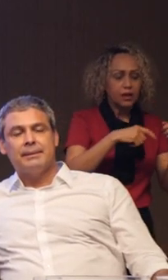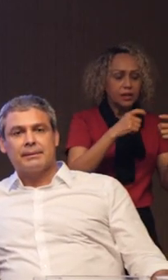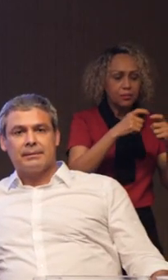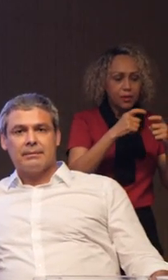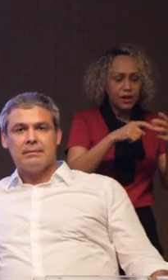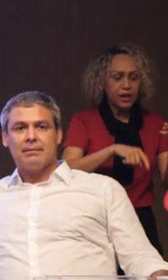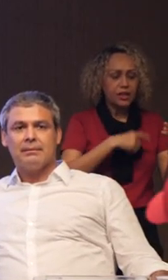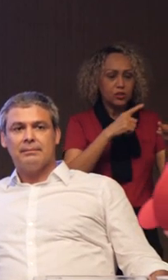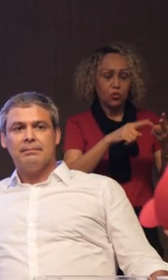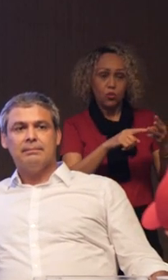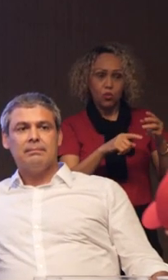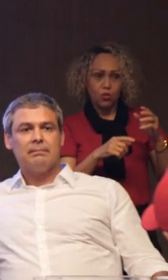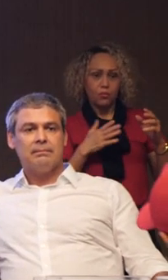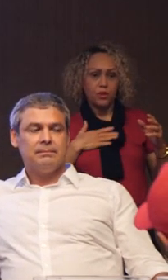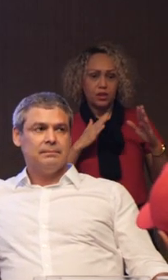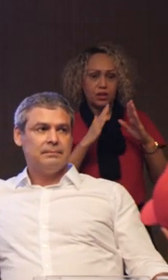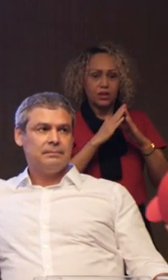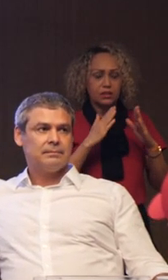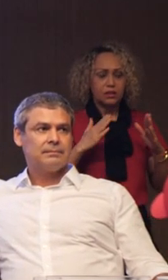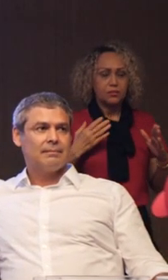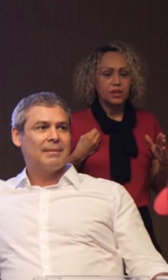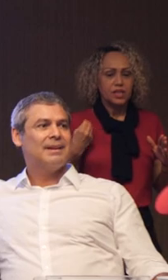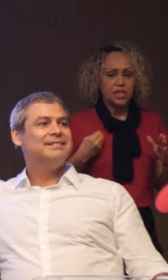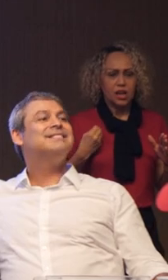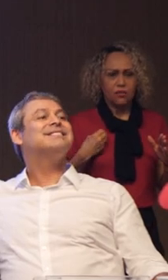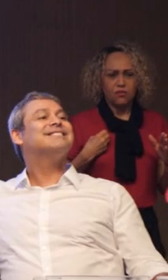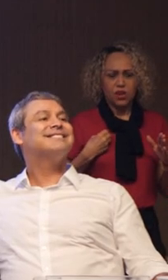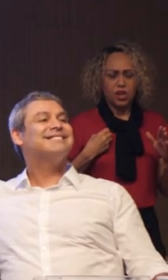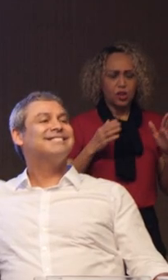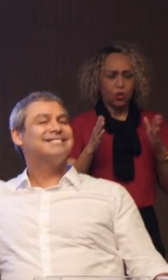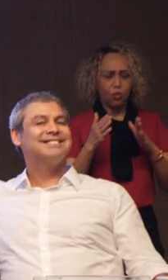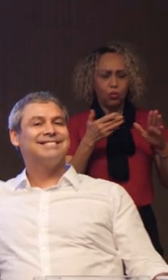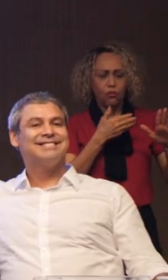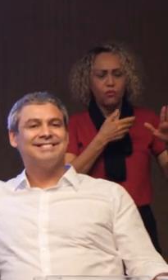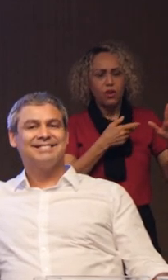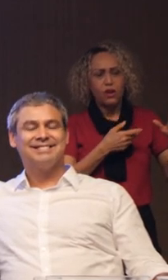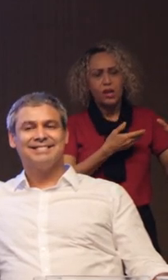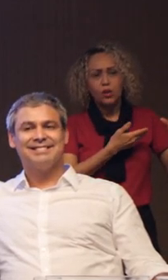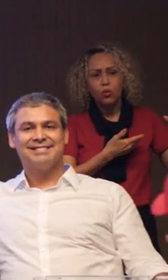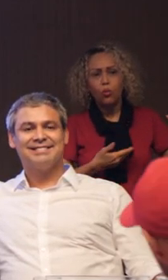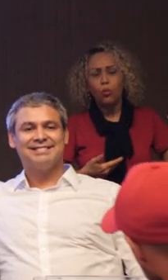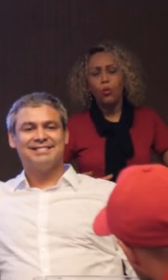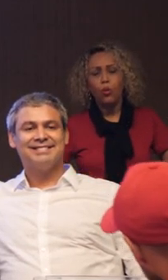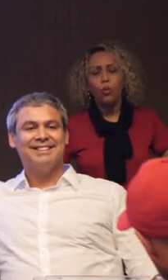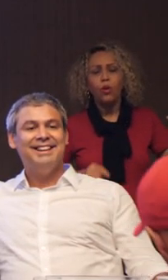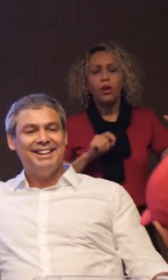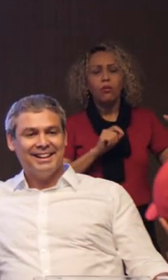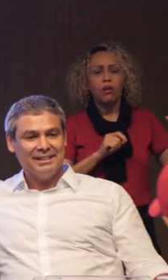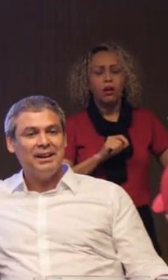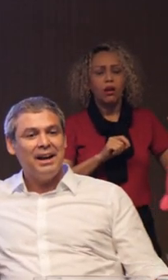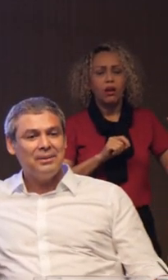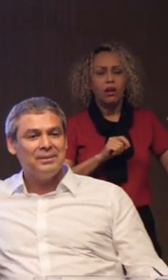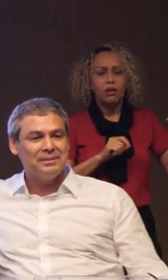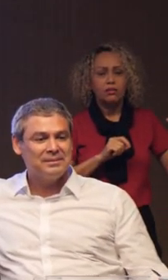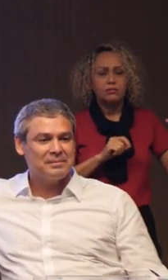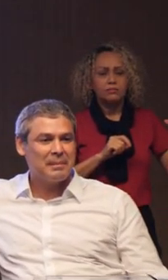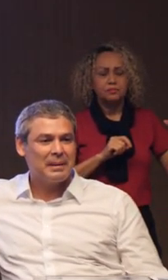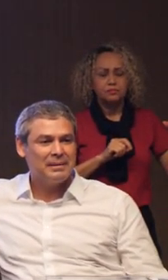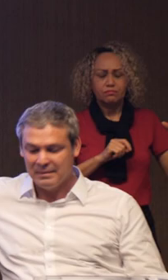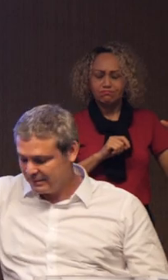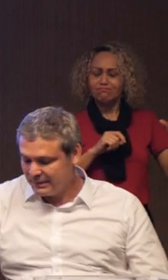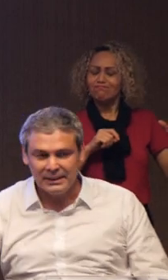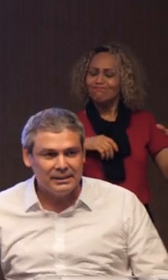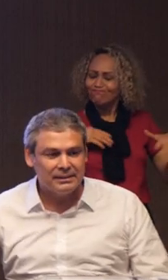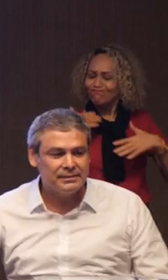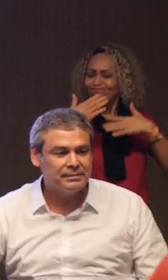muito grande, né, um carro-chefe da campanha do Lula, do governo Lula, que está em muitas cidades, muitos municípios,